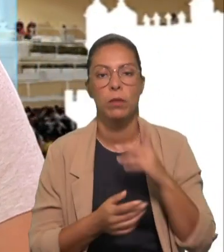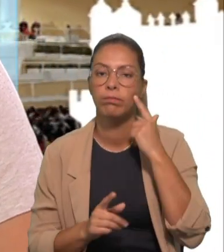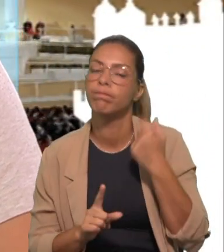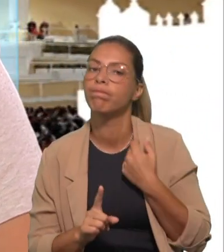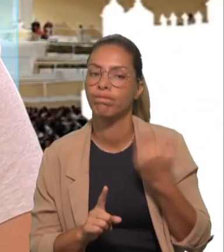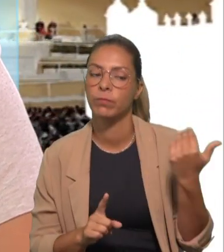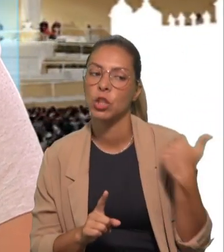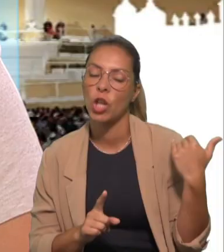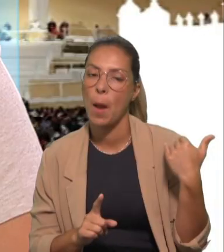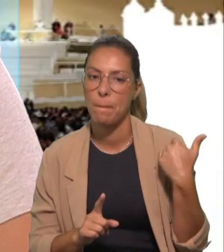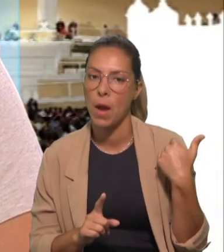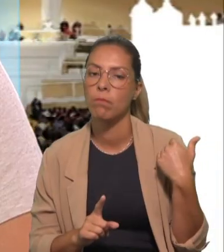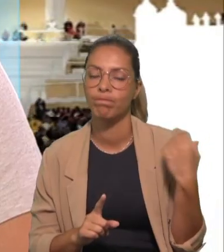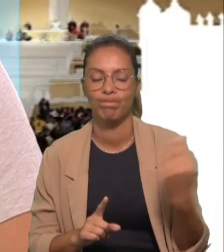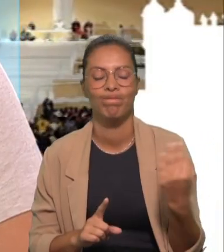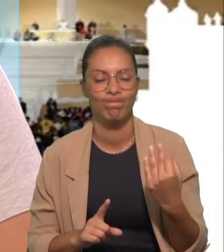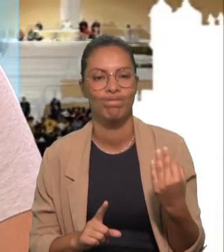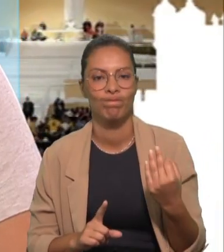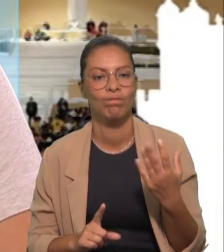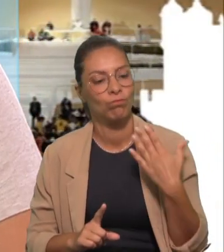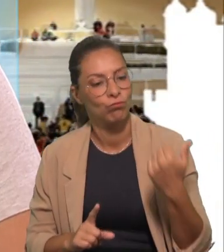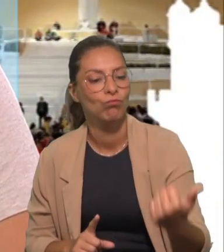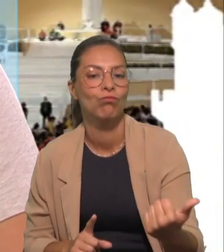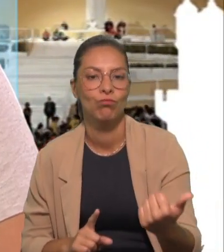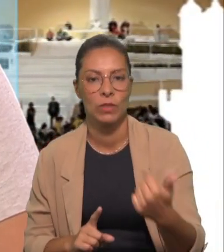Muitas vezes, jovens principalmente,